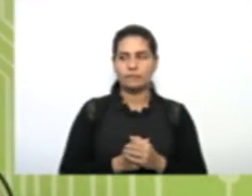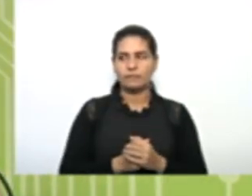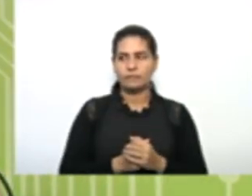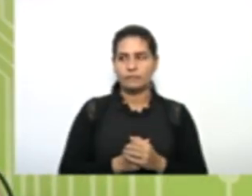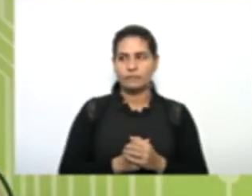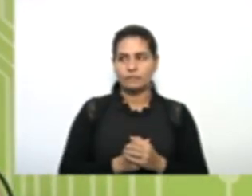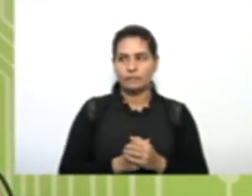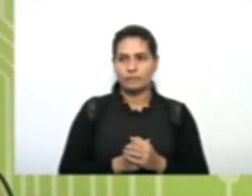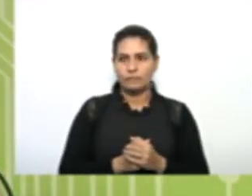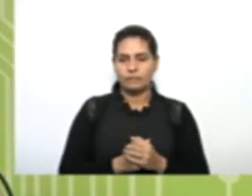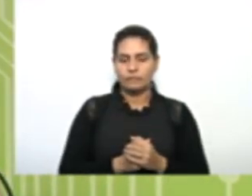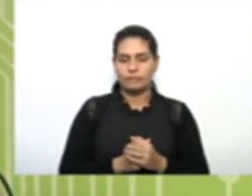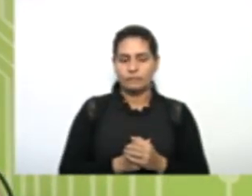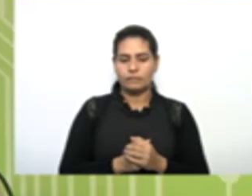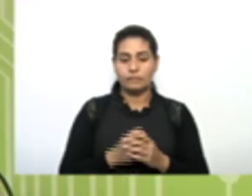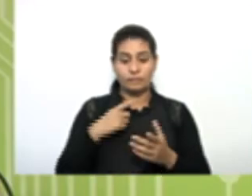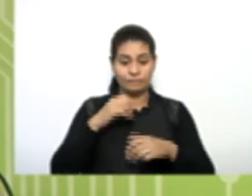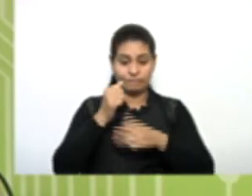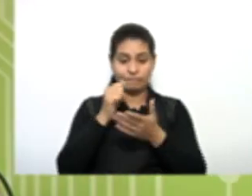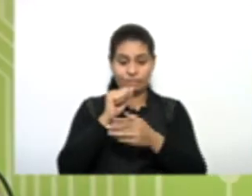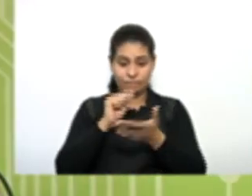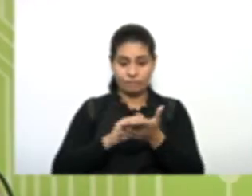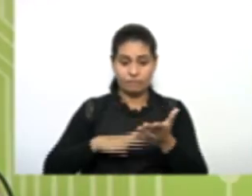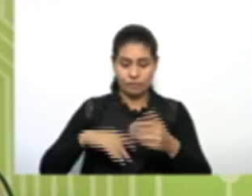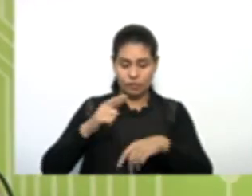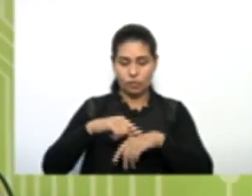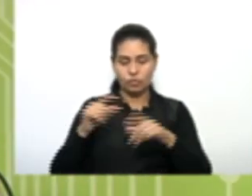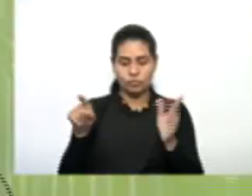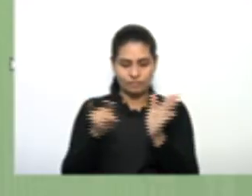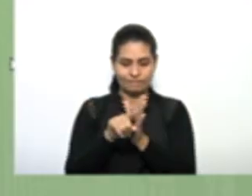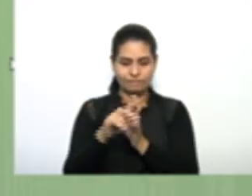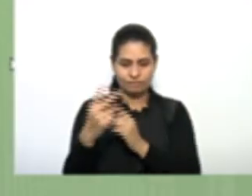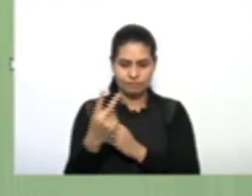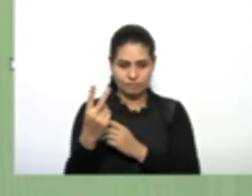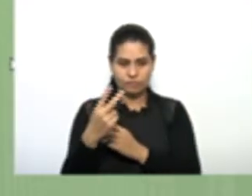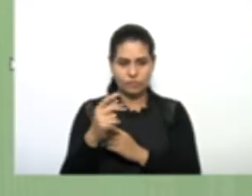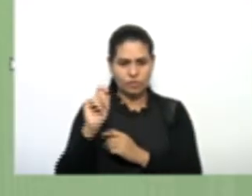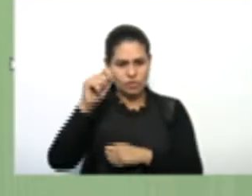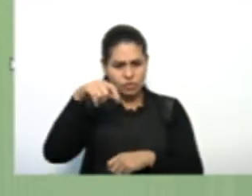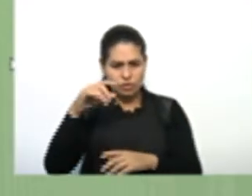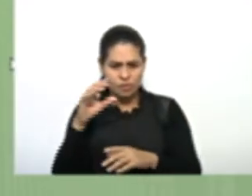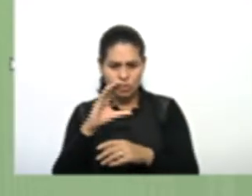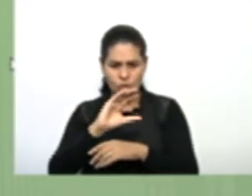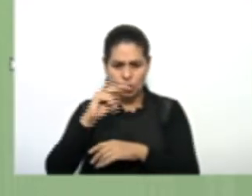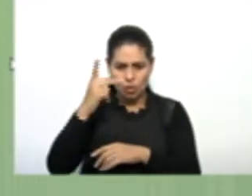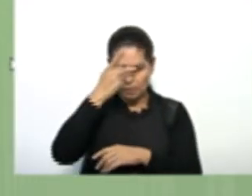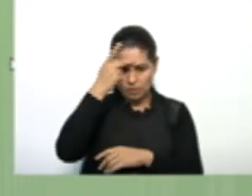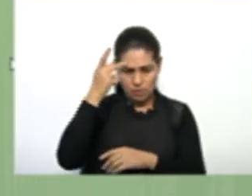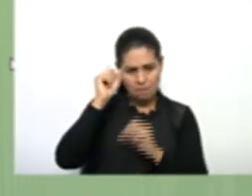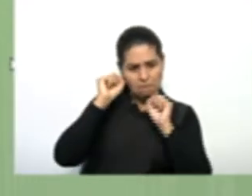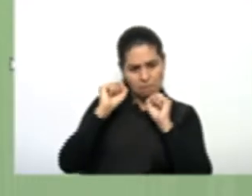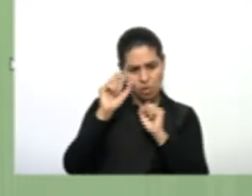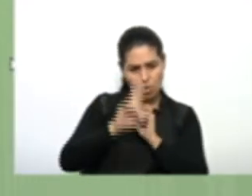A pergunta número 2 da nossa atividade de sala de hoje é: somente os cooperados